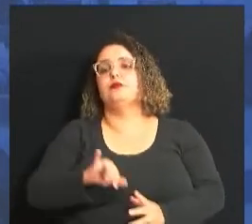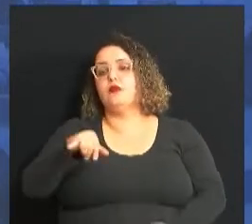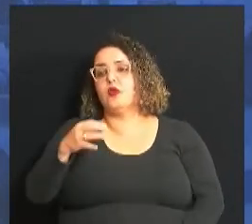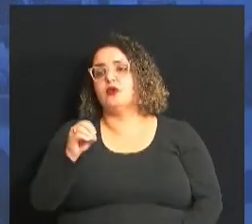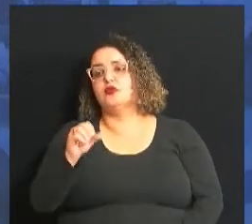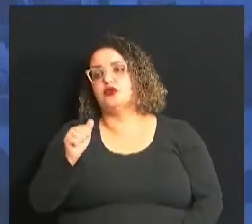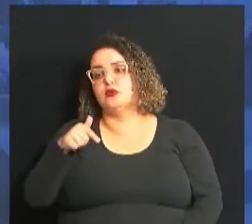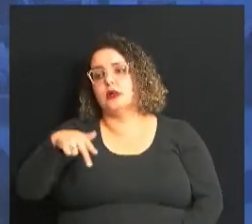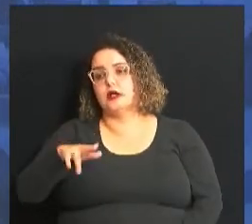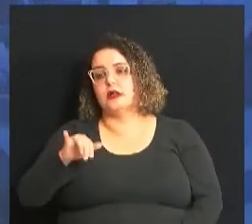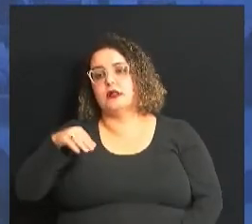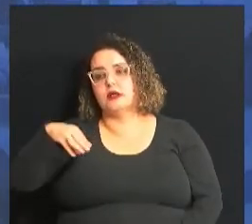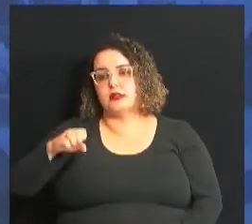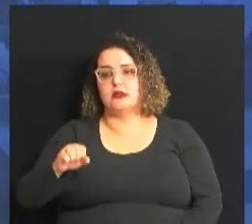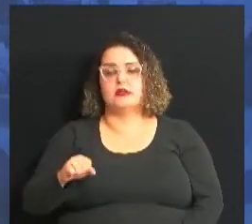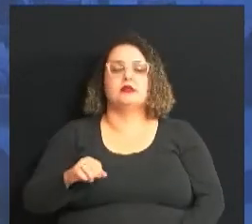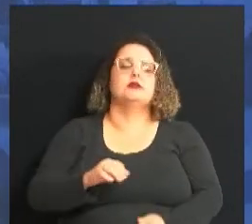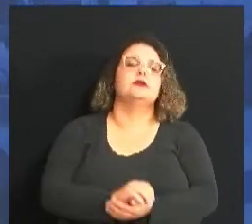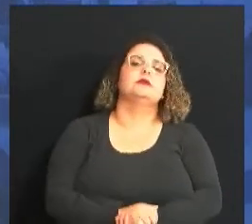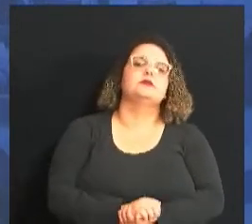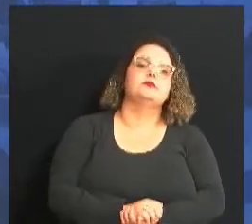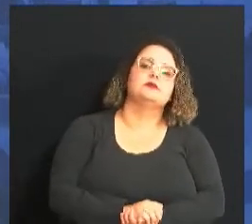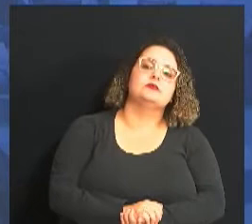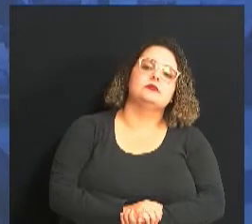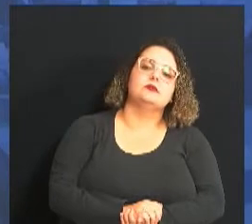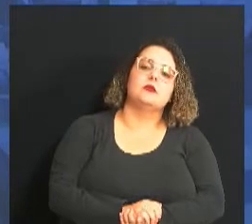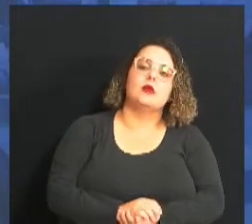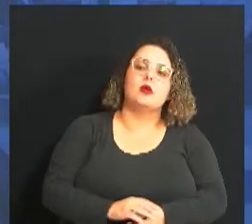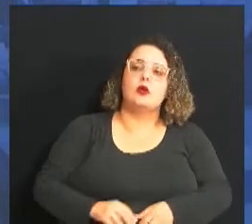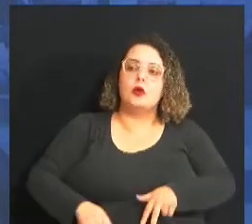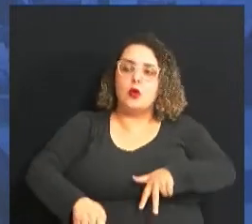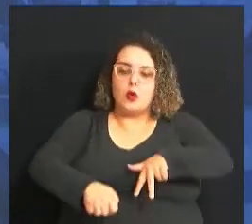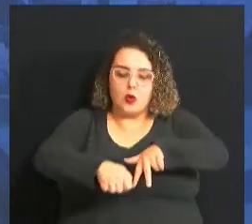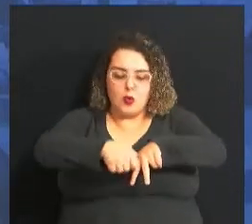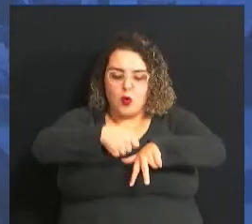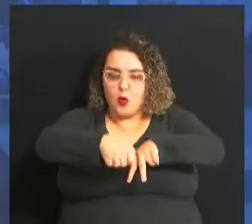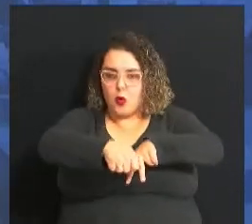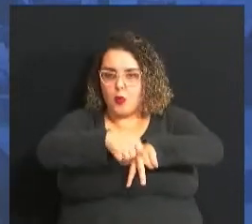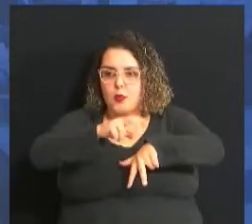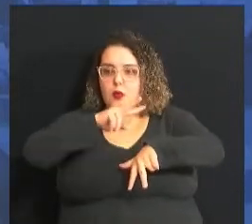calça apertada demais prejudica a fertilidade?